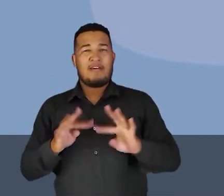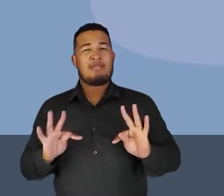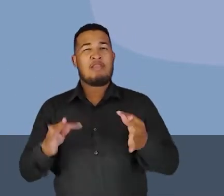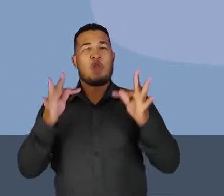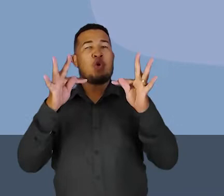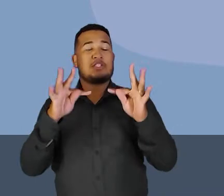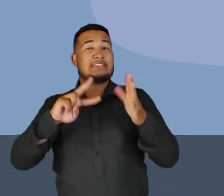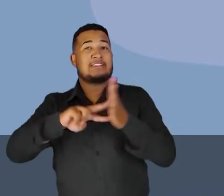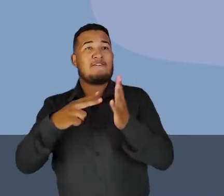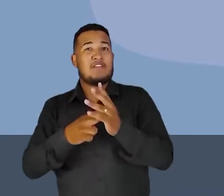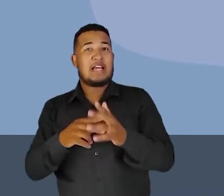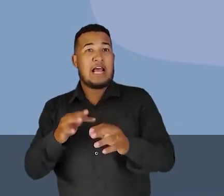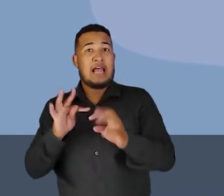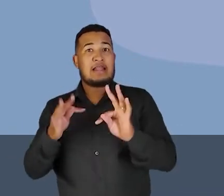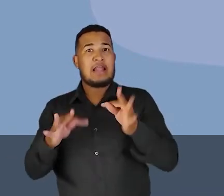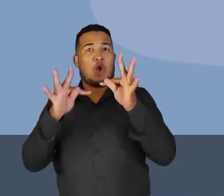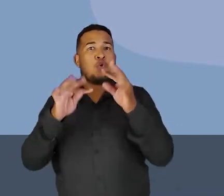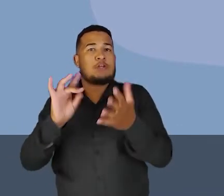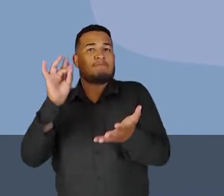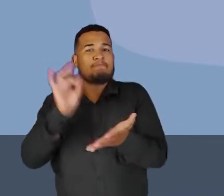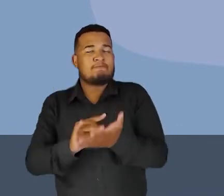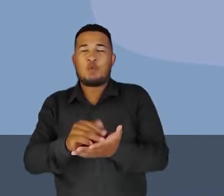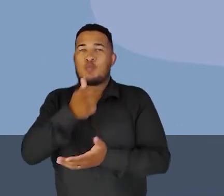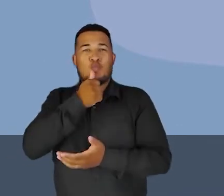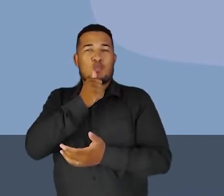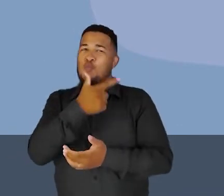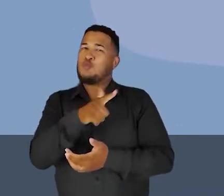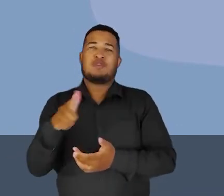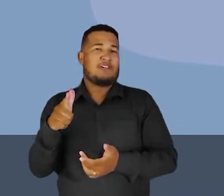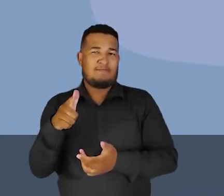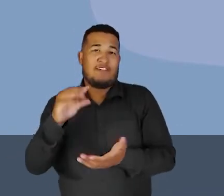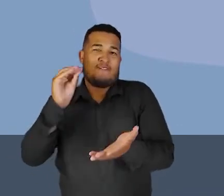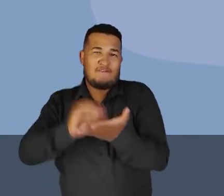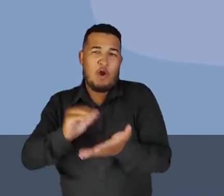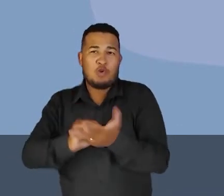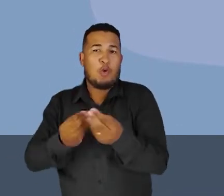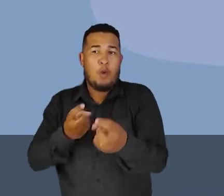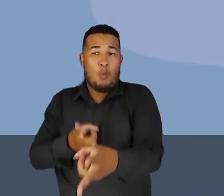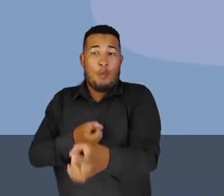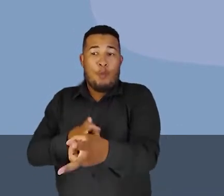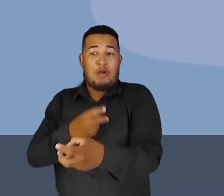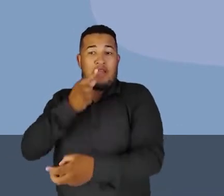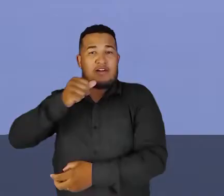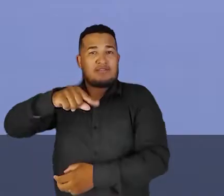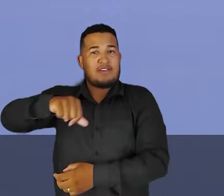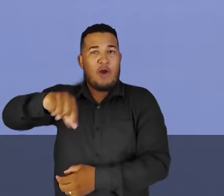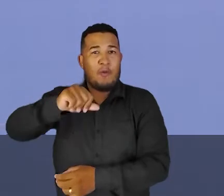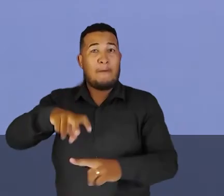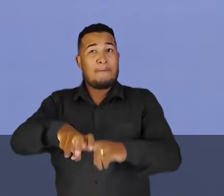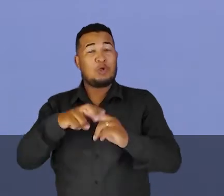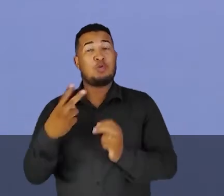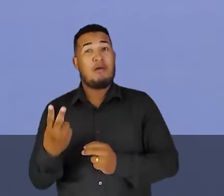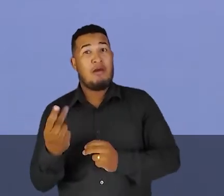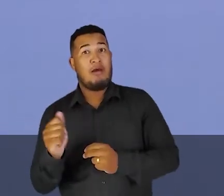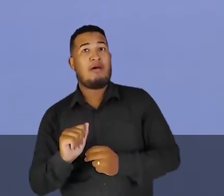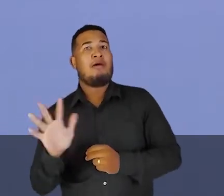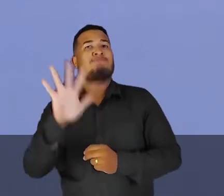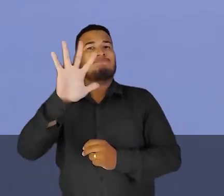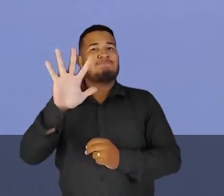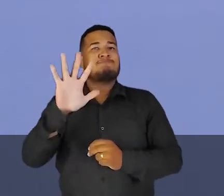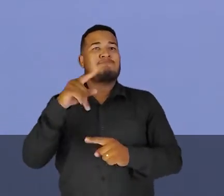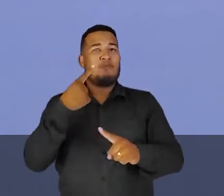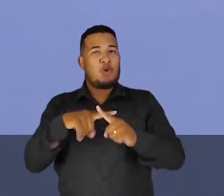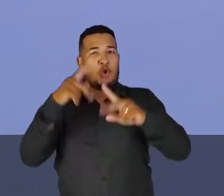existia tecnologia para extrair uma grande quantidade de sal do meio ambiente. Então, ele tinha um alto valor, uma vez que o homem ele